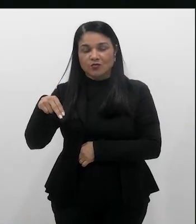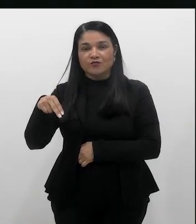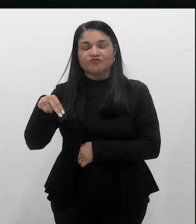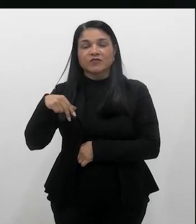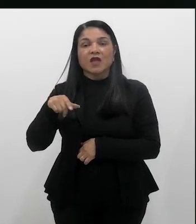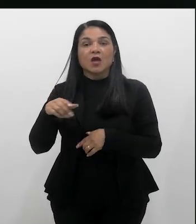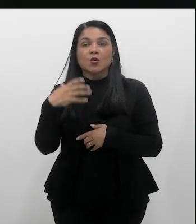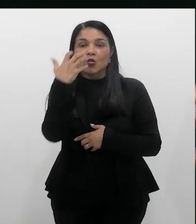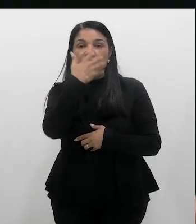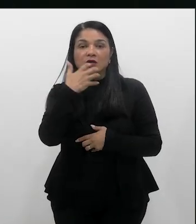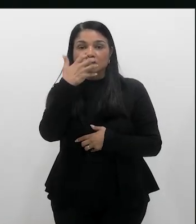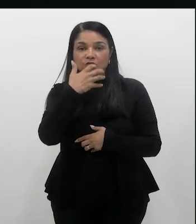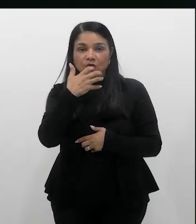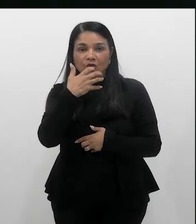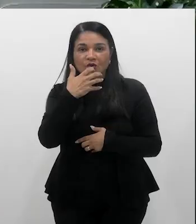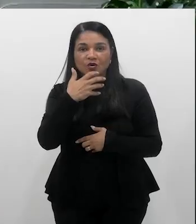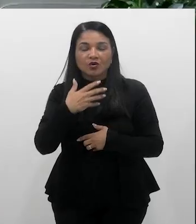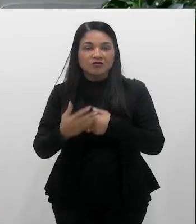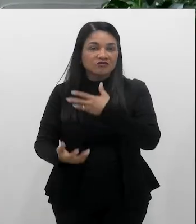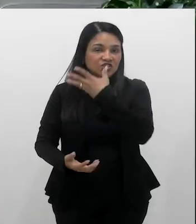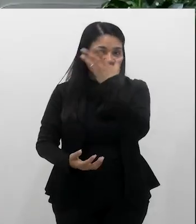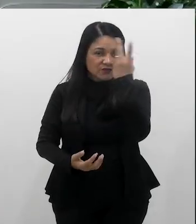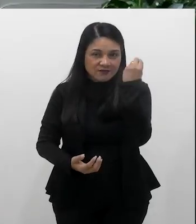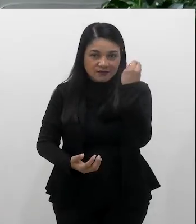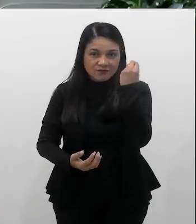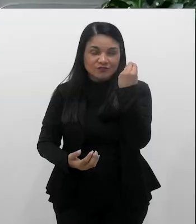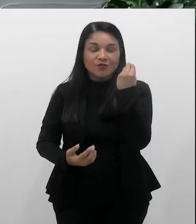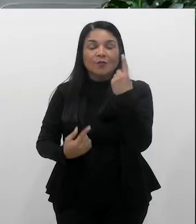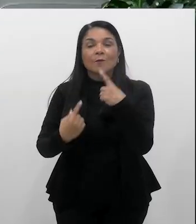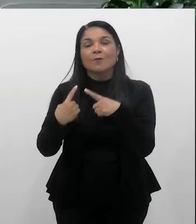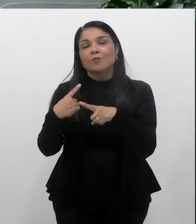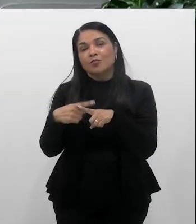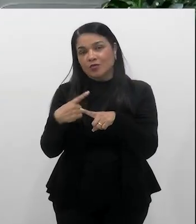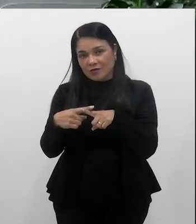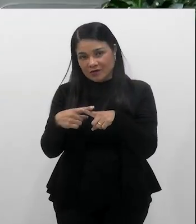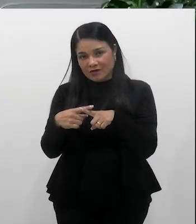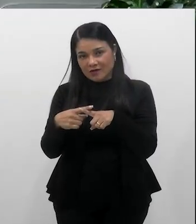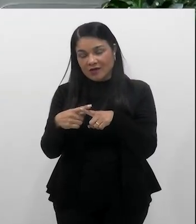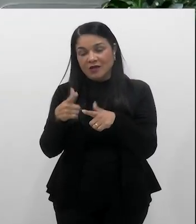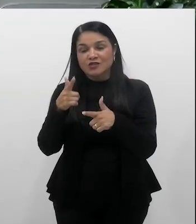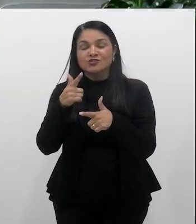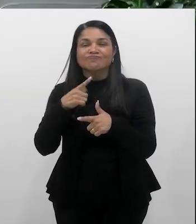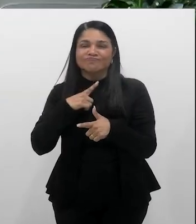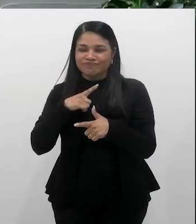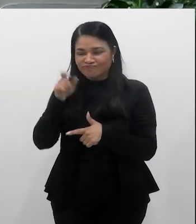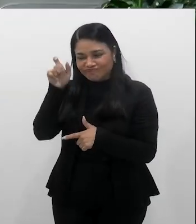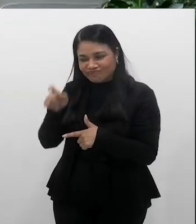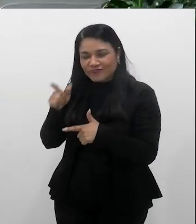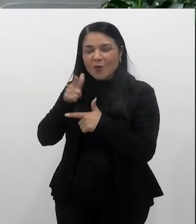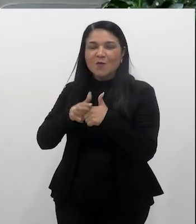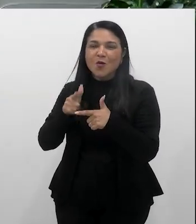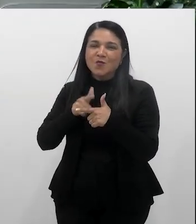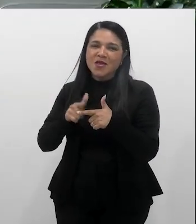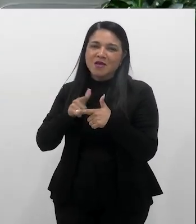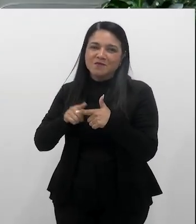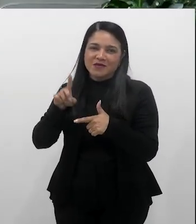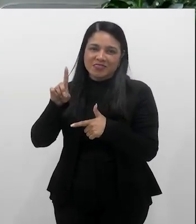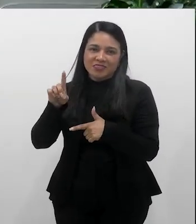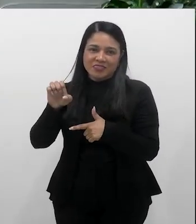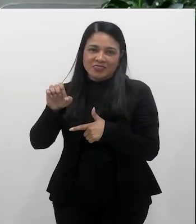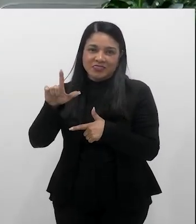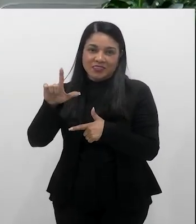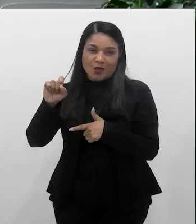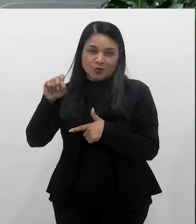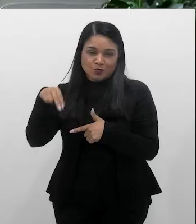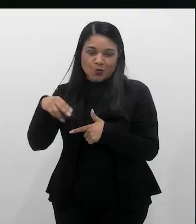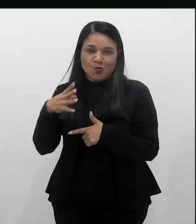cantor dos esquecidos. Às vezes ele falava, por esse detalhe, porque ele tinha um problema com álcool também, tá? Ele